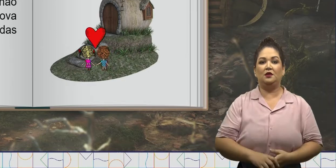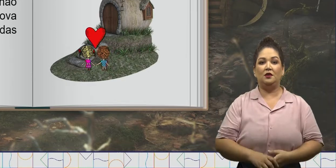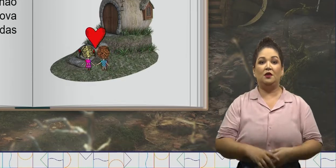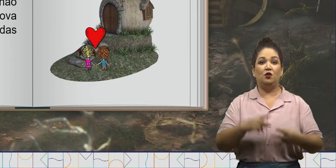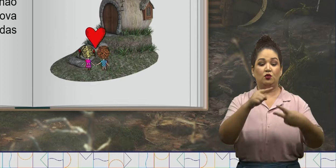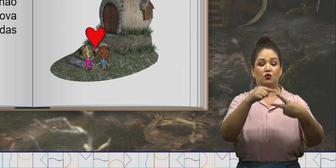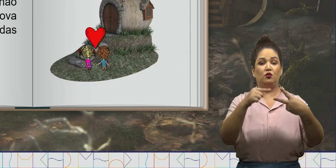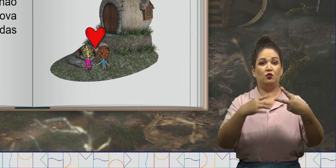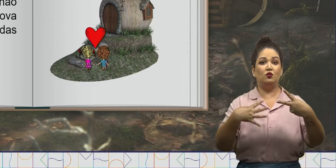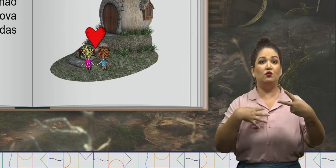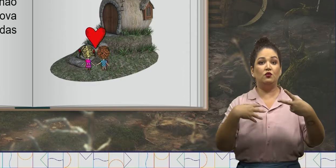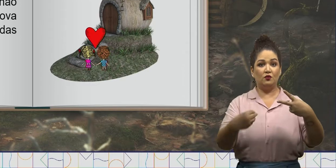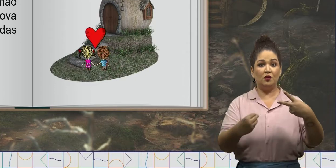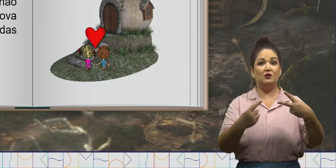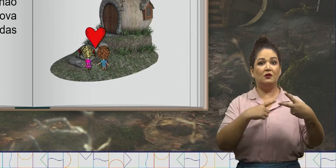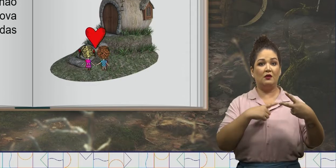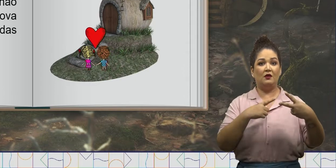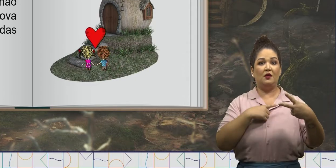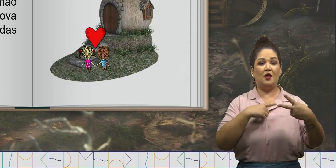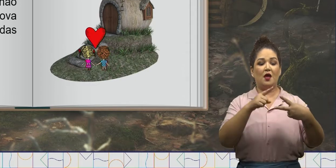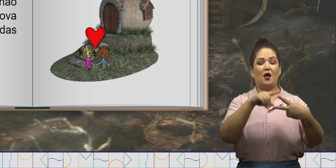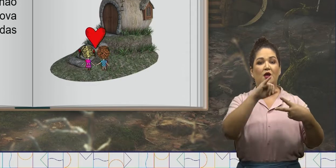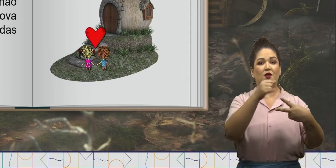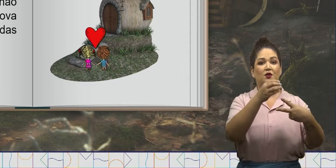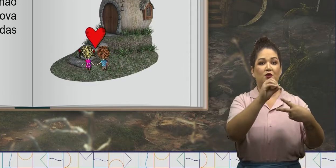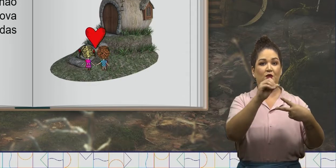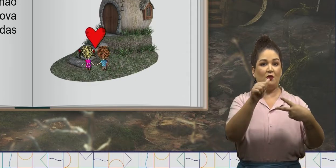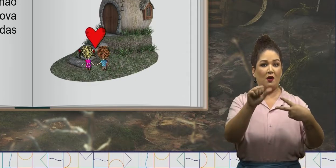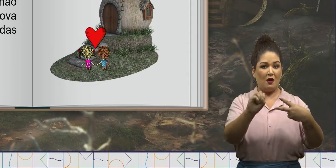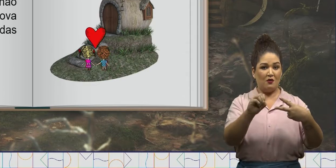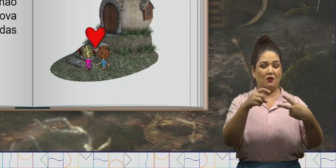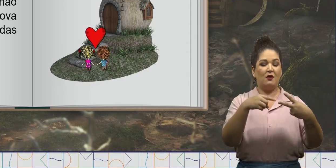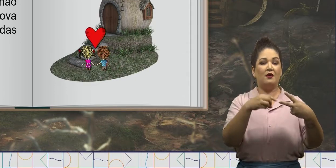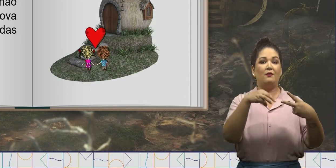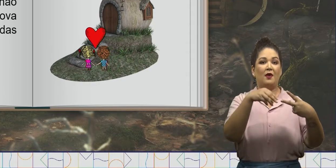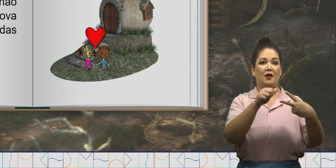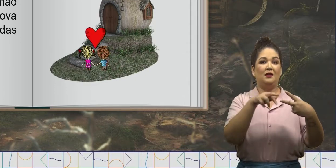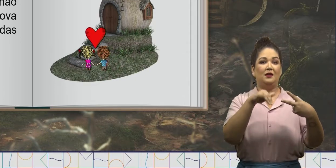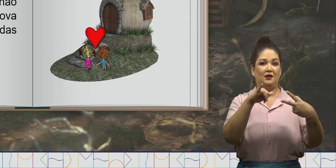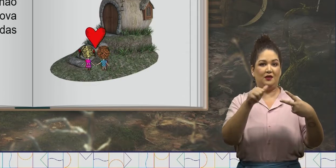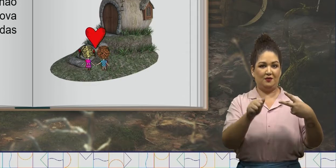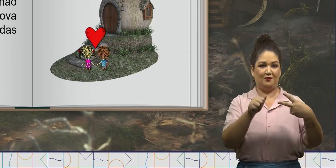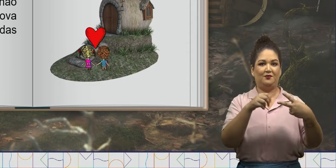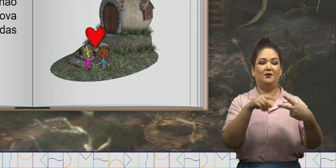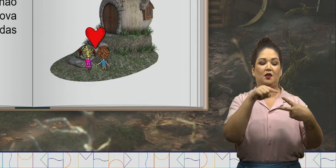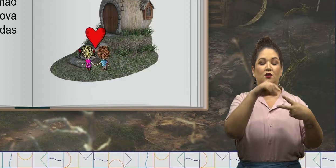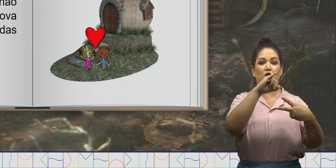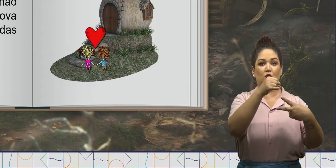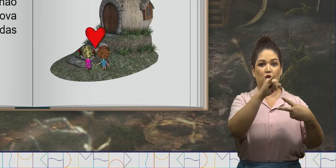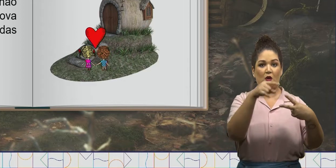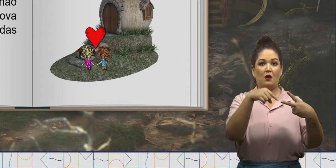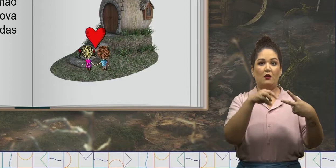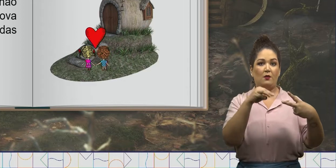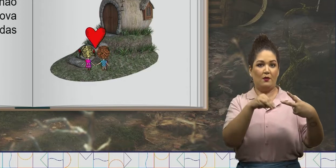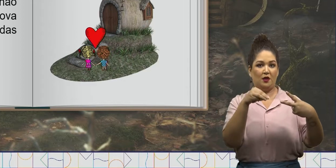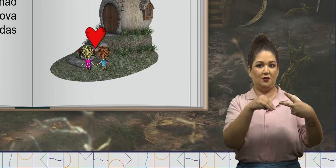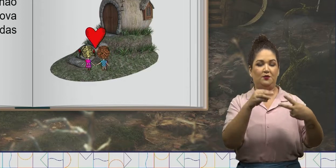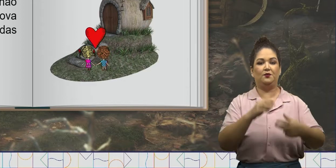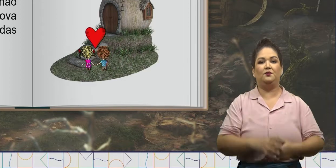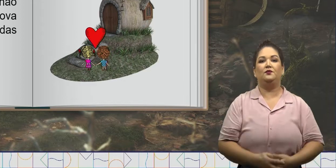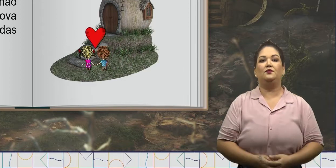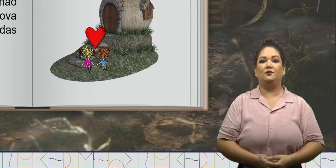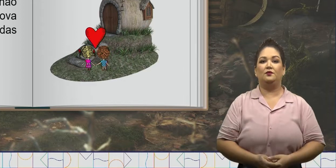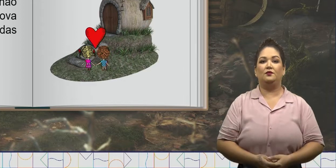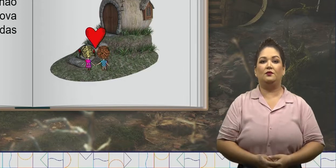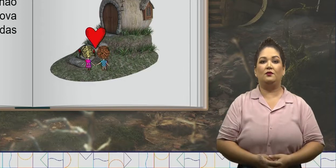seus 2 filhos, que se chamavam João e Maria. Um dia, o pai das